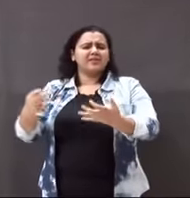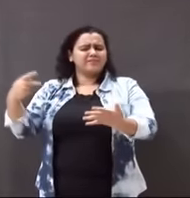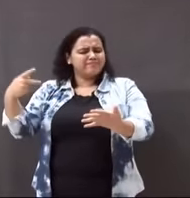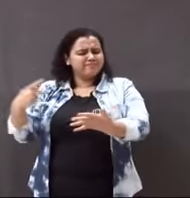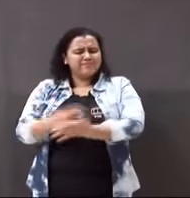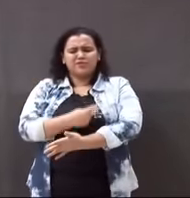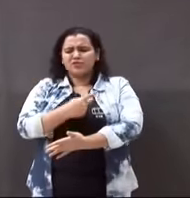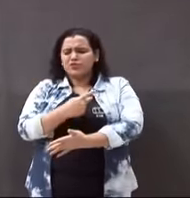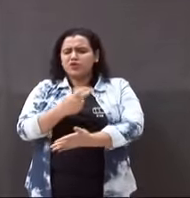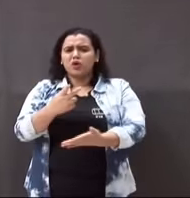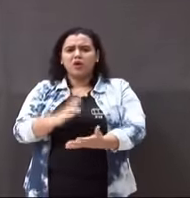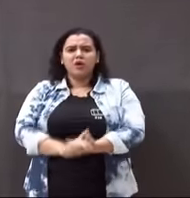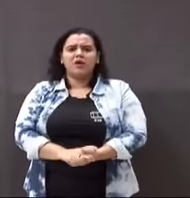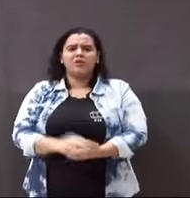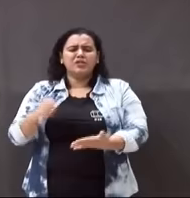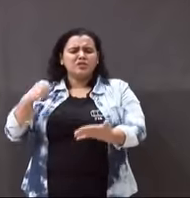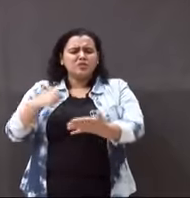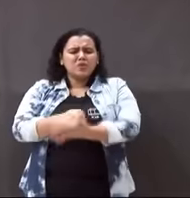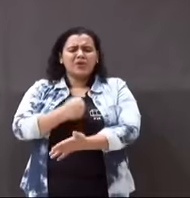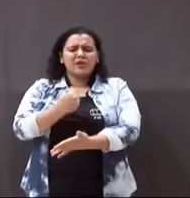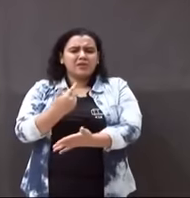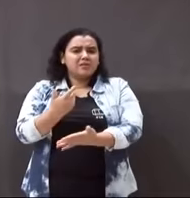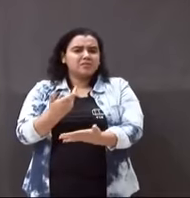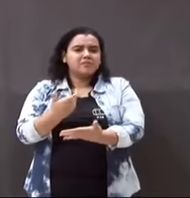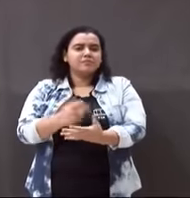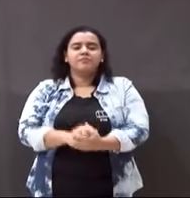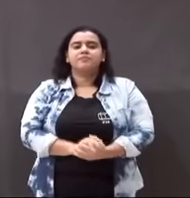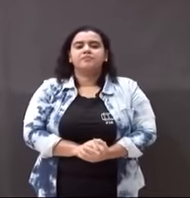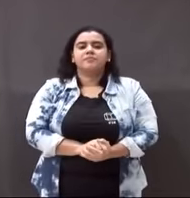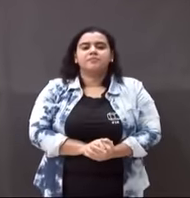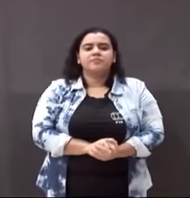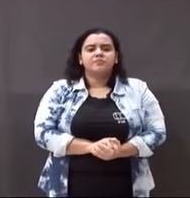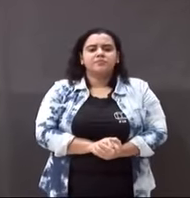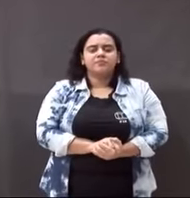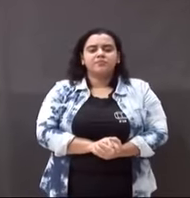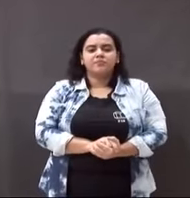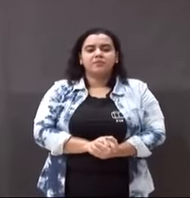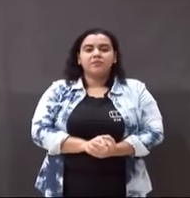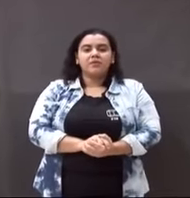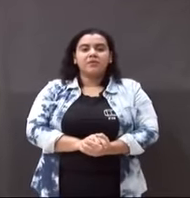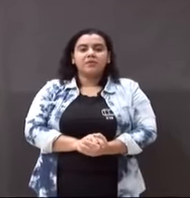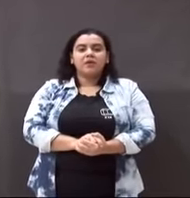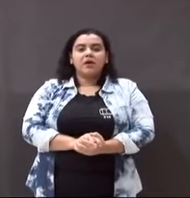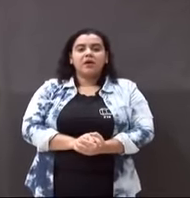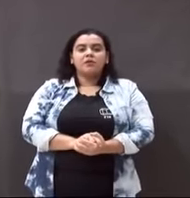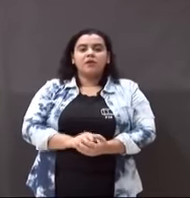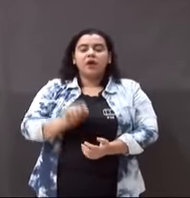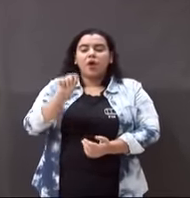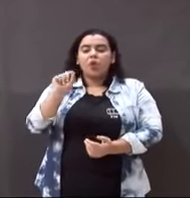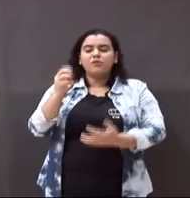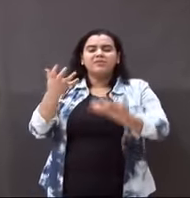Você já percebeu que aquilo que você quer como direção não é o que eu quero?